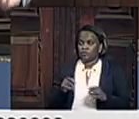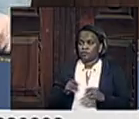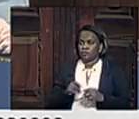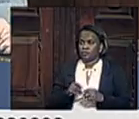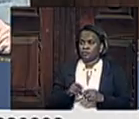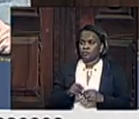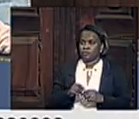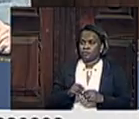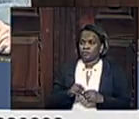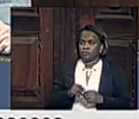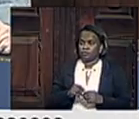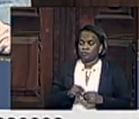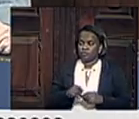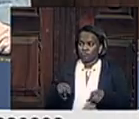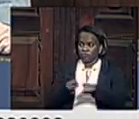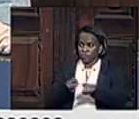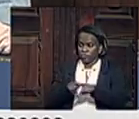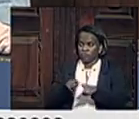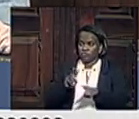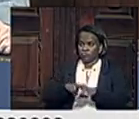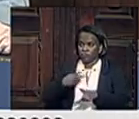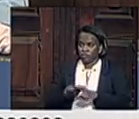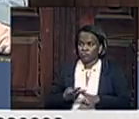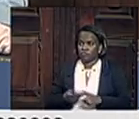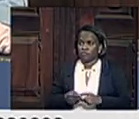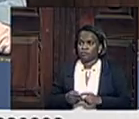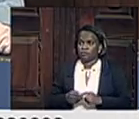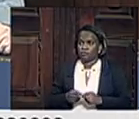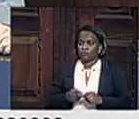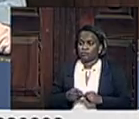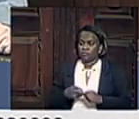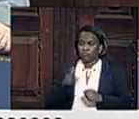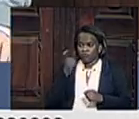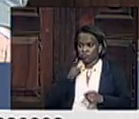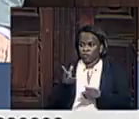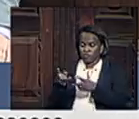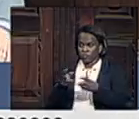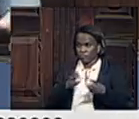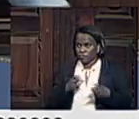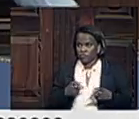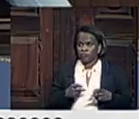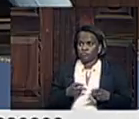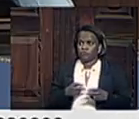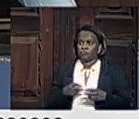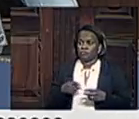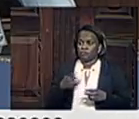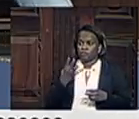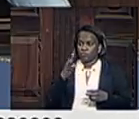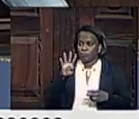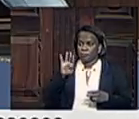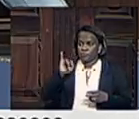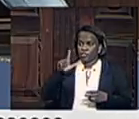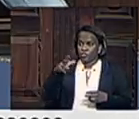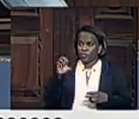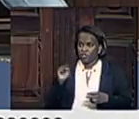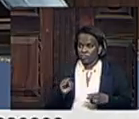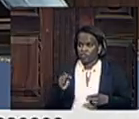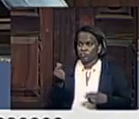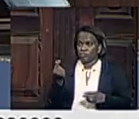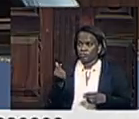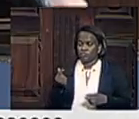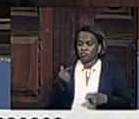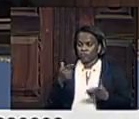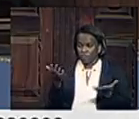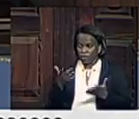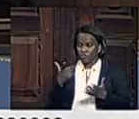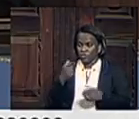que aumentou e não caiu. Vai arrecadar, quiçá, 4 bilhões de reais esse